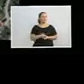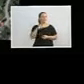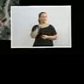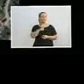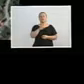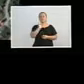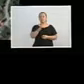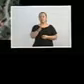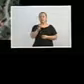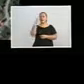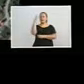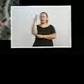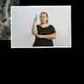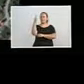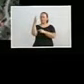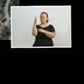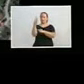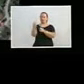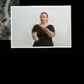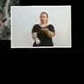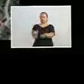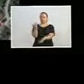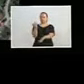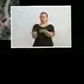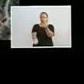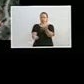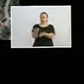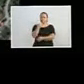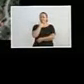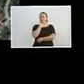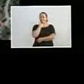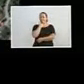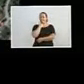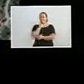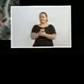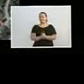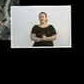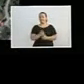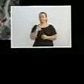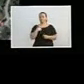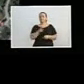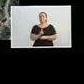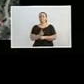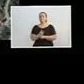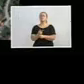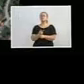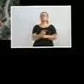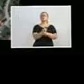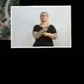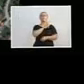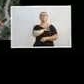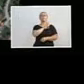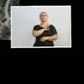bambuzal, está lá construindo um deck, diversas coisas. Procurei os fiscais da FAEMA, procurei a polícia ambiental,